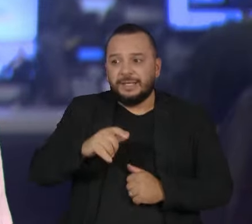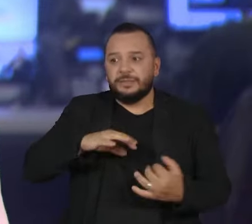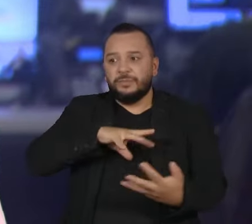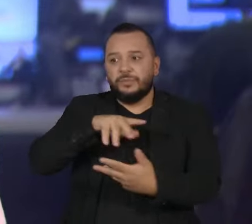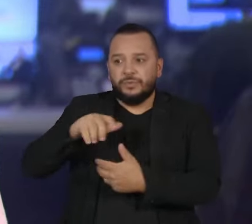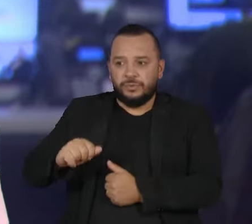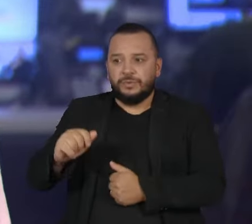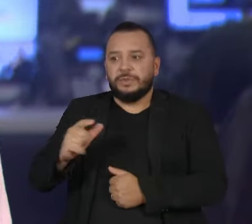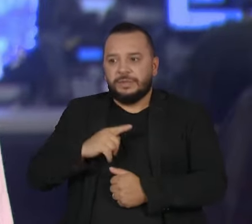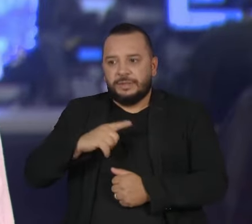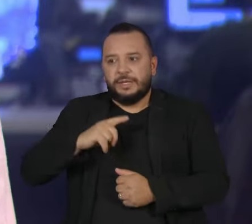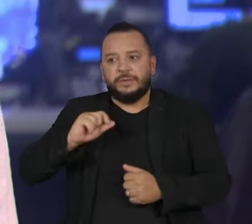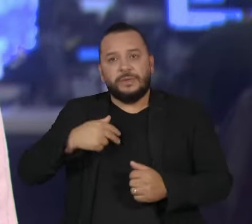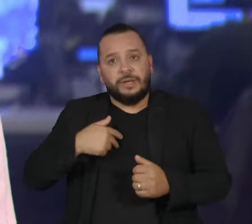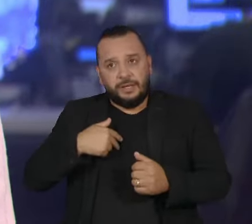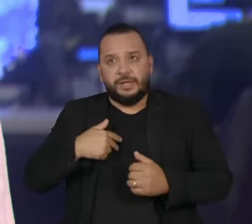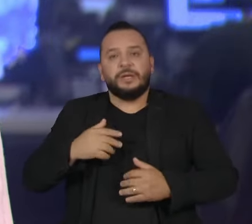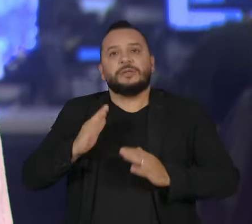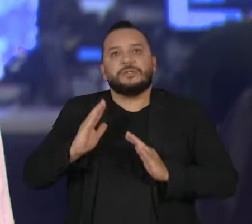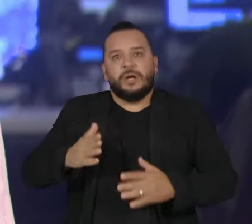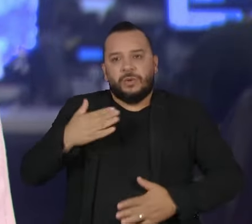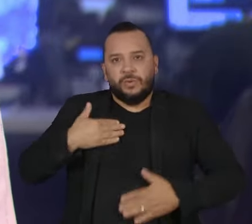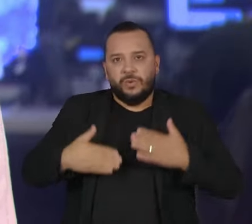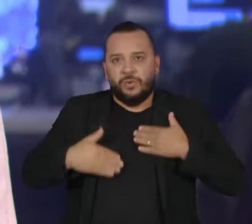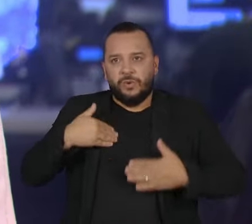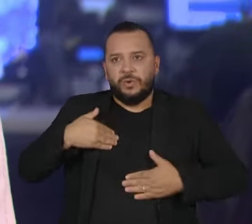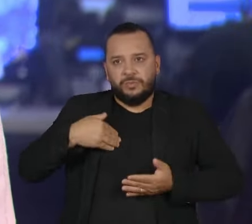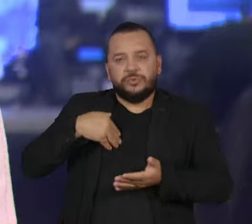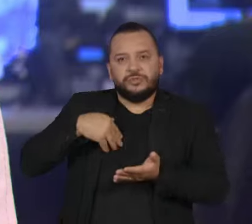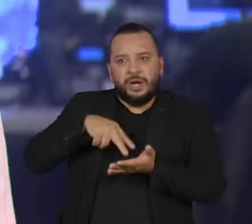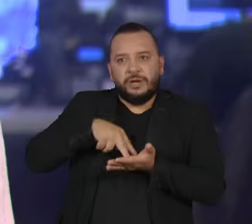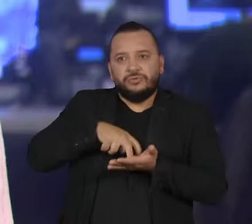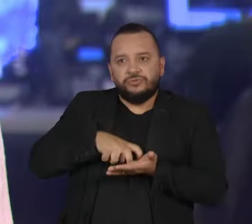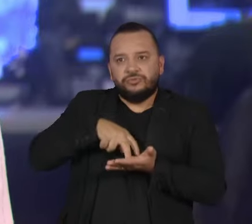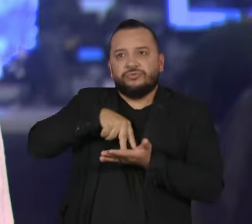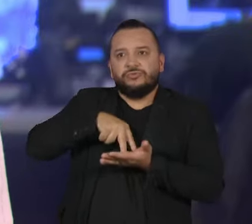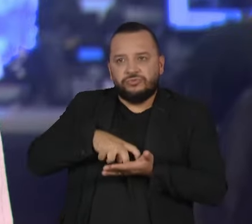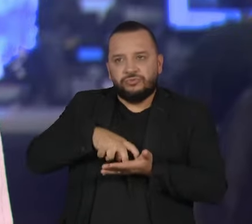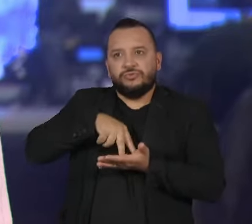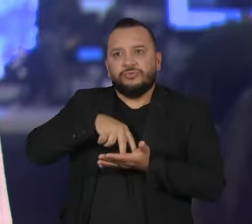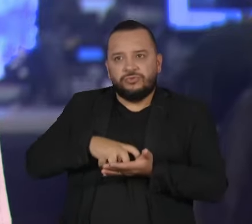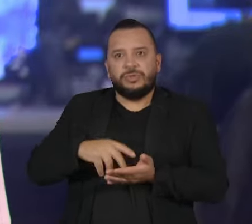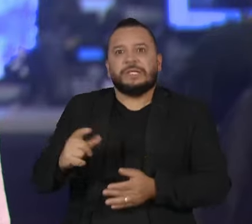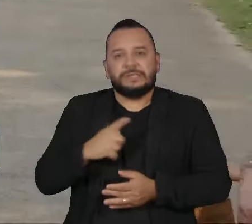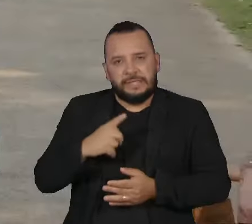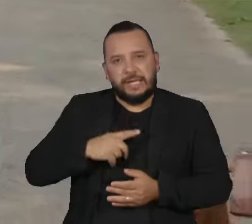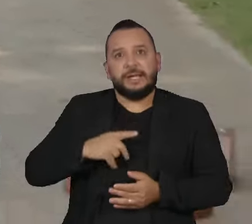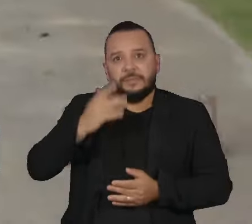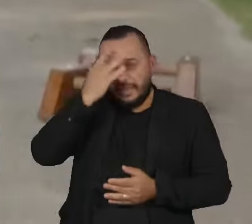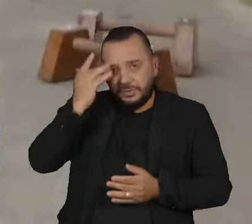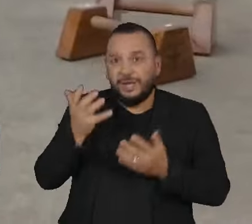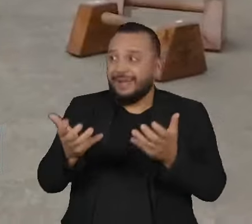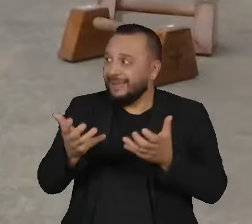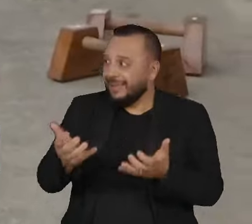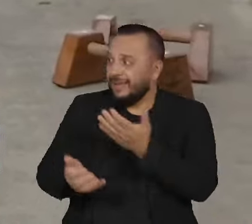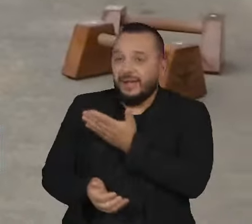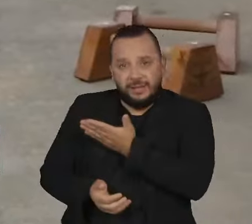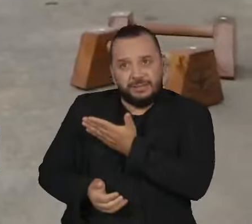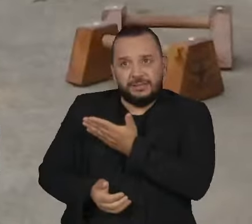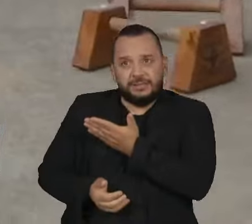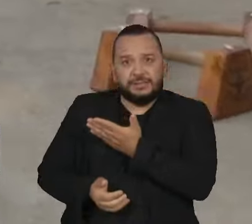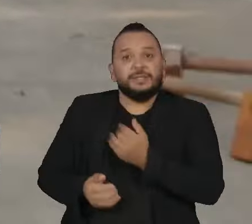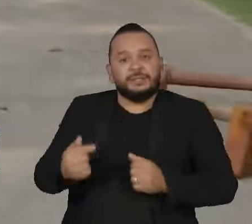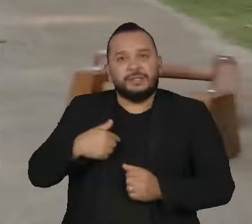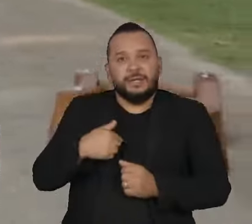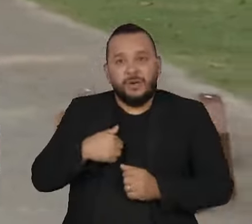a pandemia por trabalhar com o peso do próprio corpo e cada vez mais ganha novos adeptos. Há